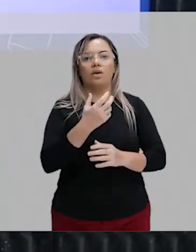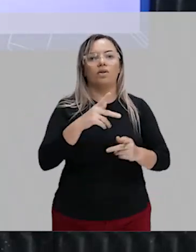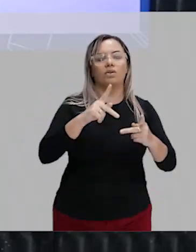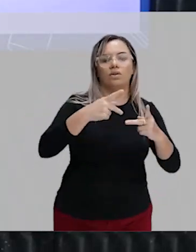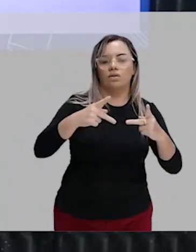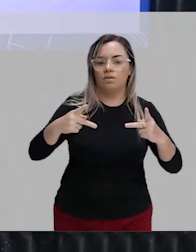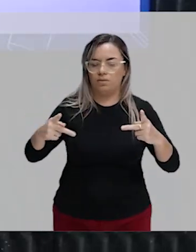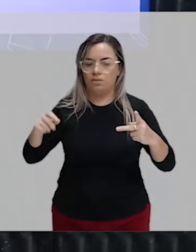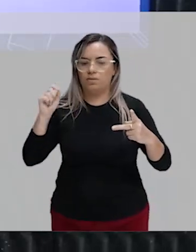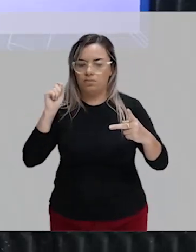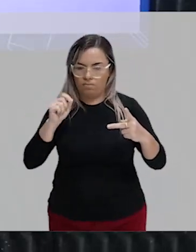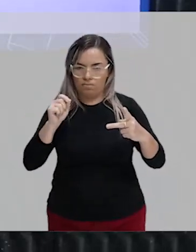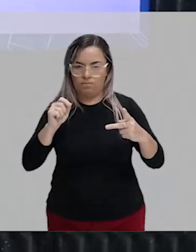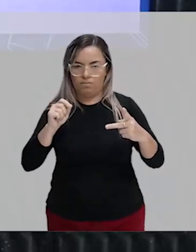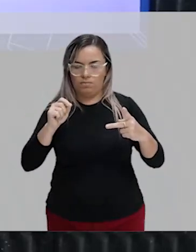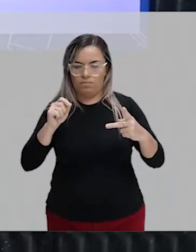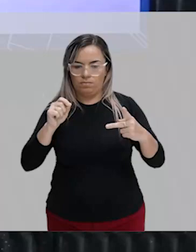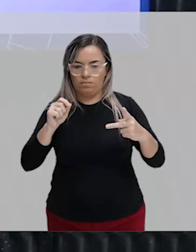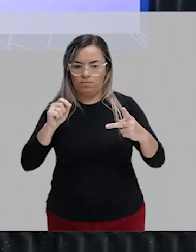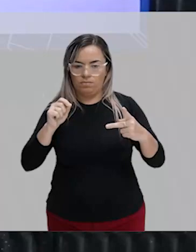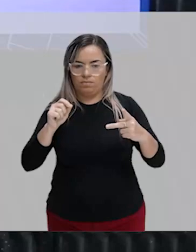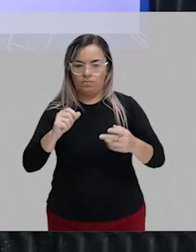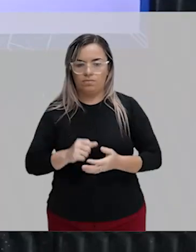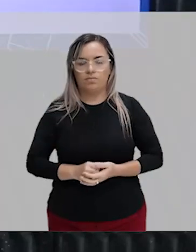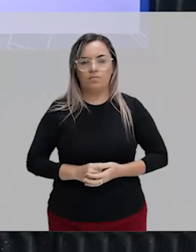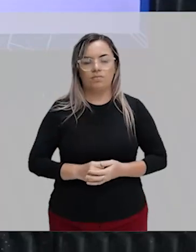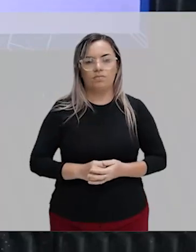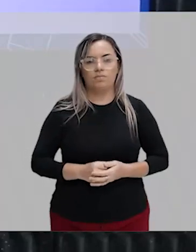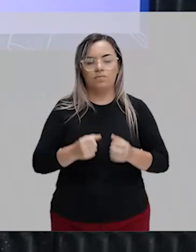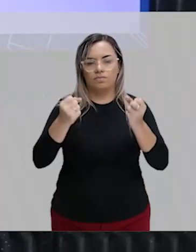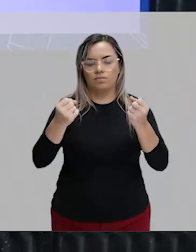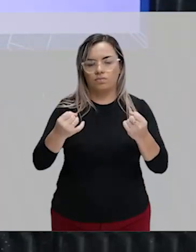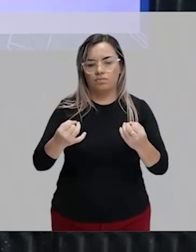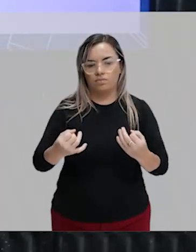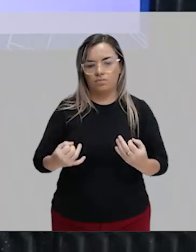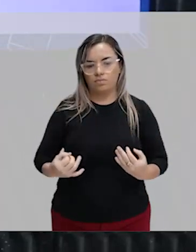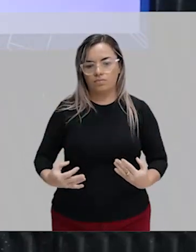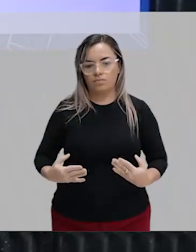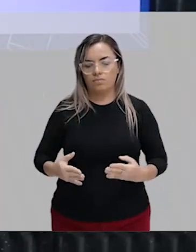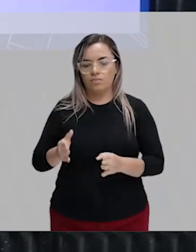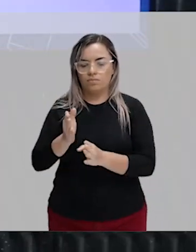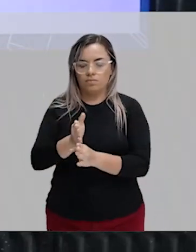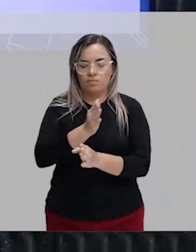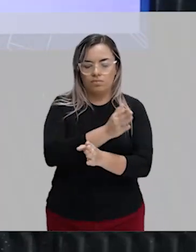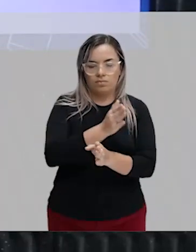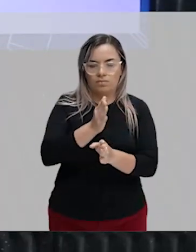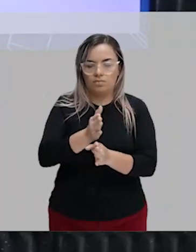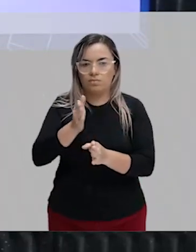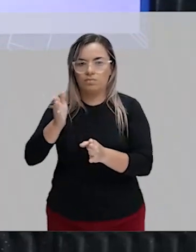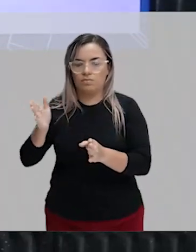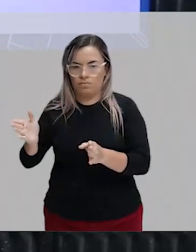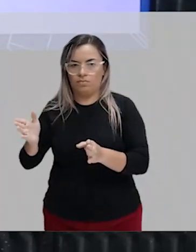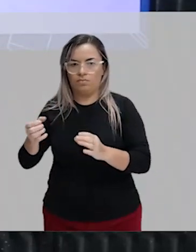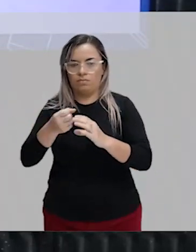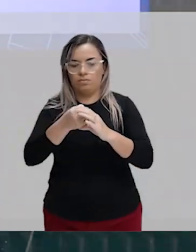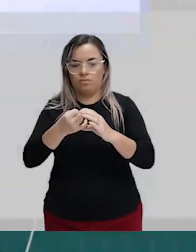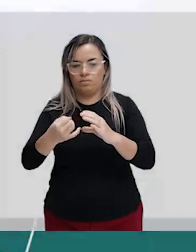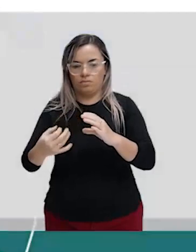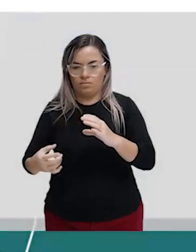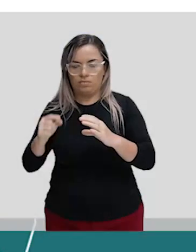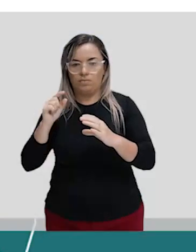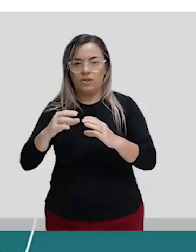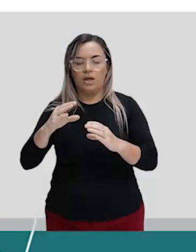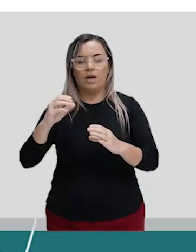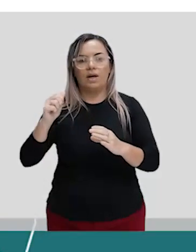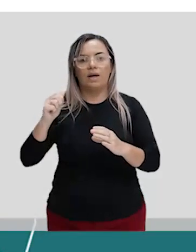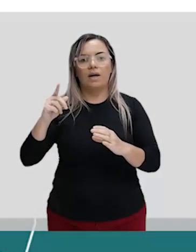proteína. A estrutura secundária descreve a estrutura bidimensional dos segmentos da cadeia